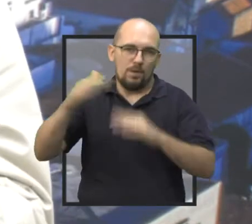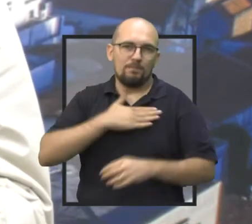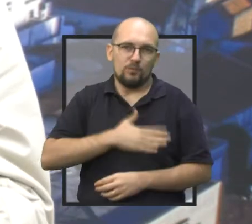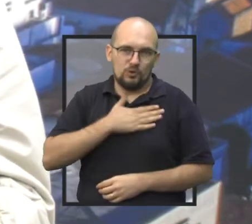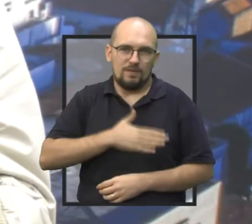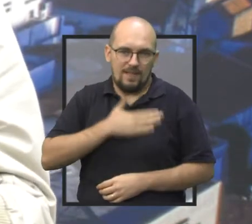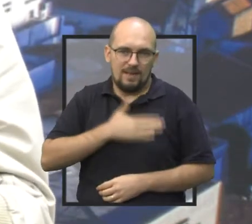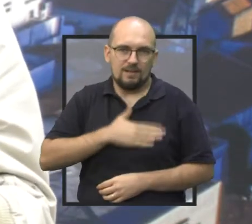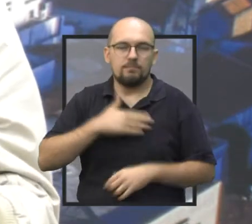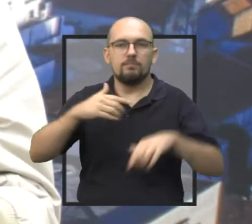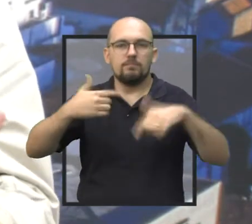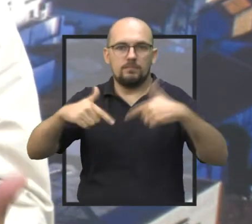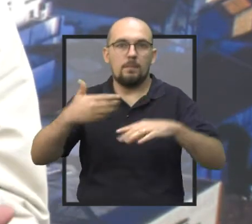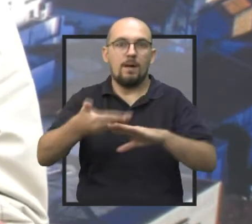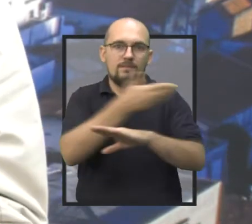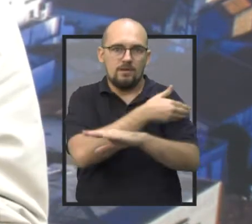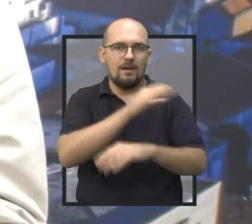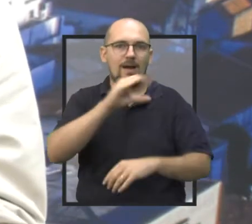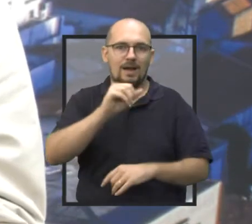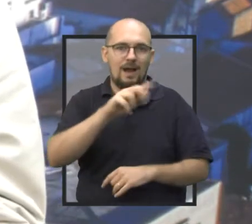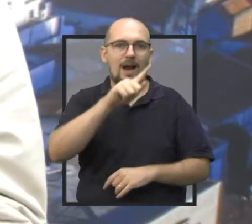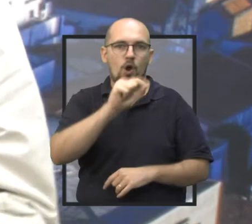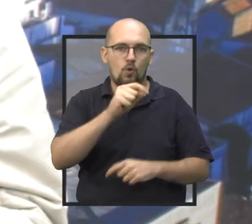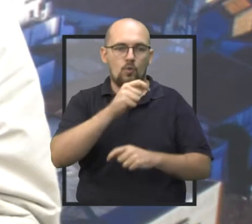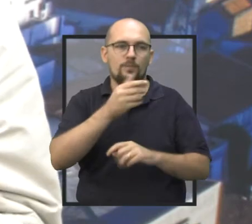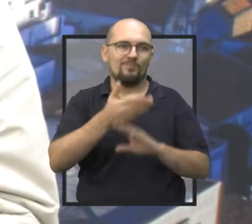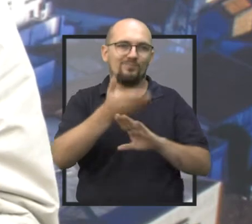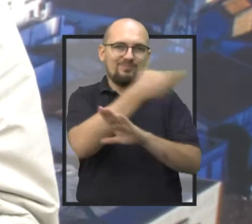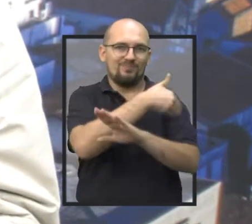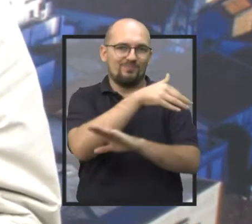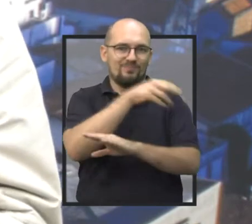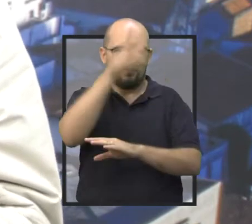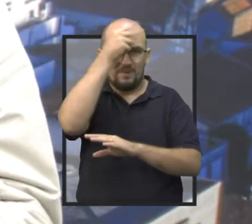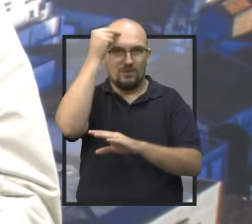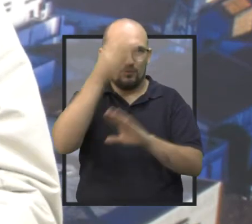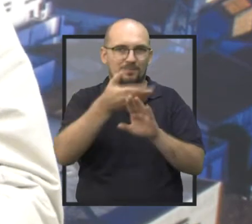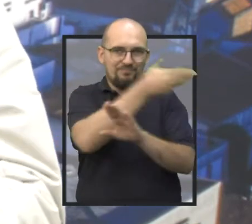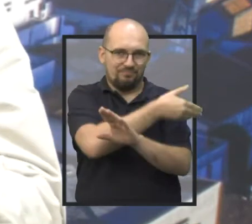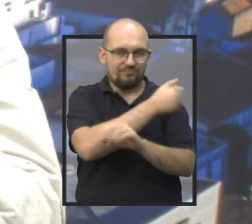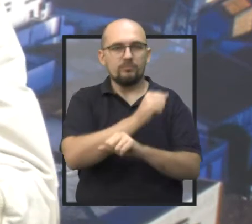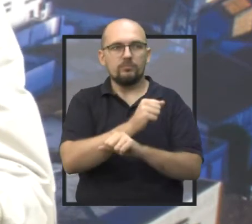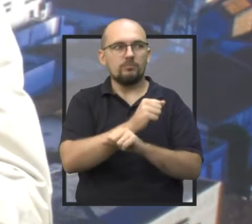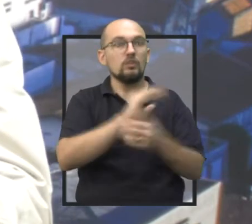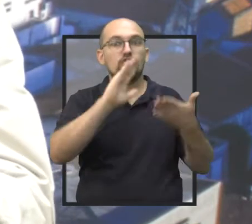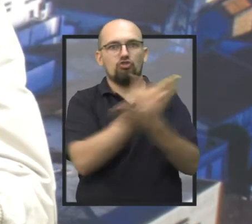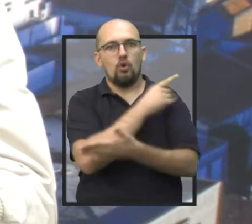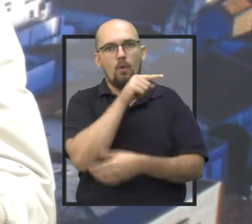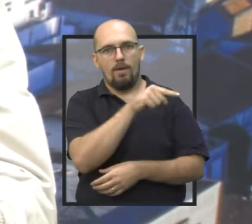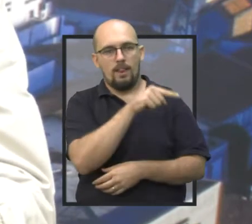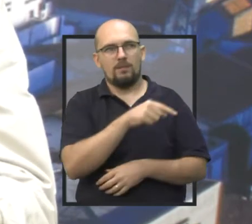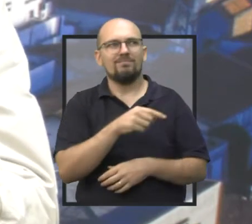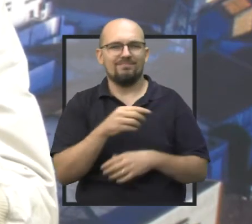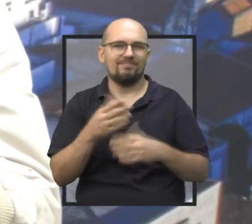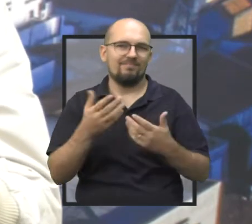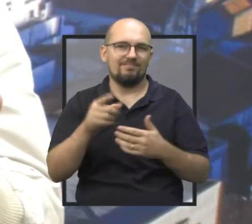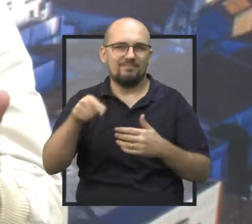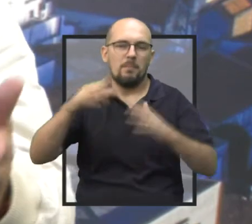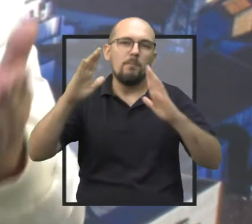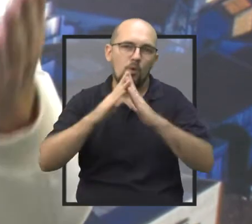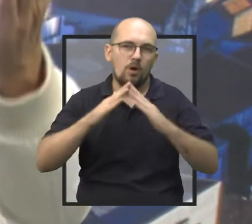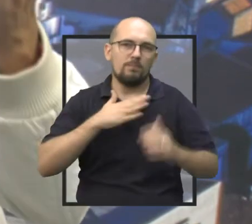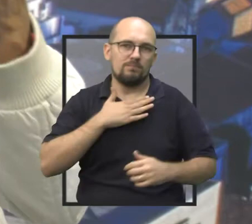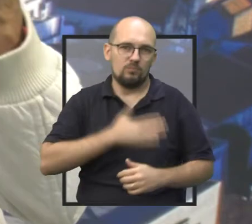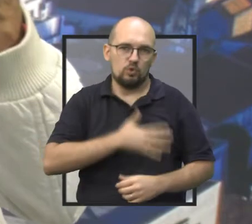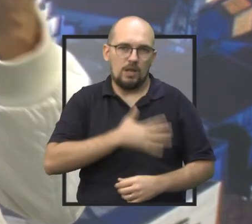cargo na administração passada, e que foi tirado esse cargo dele, até aí tudo bem. E ele, por ser morador do bairro de Pouso Alegre, ser